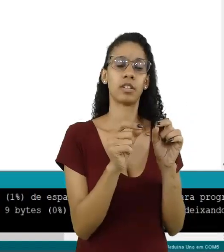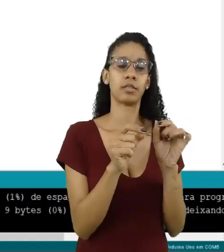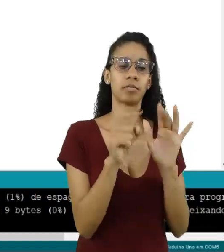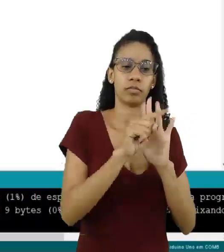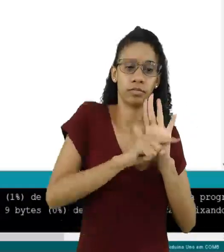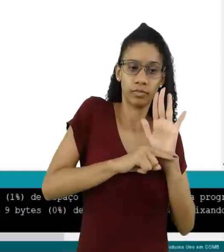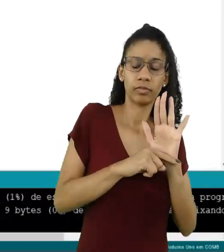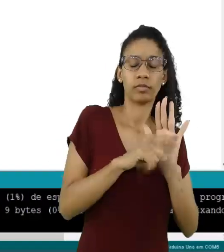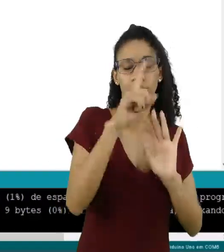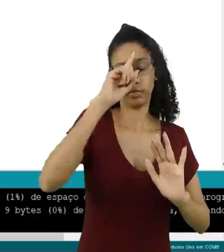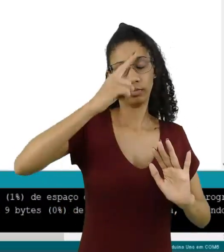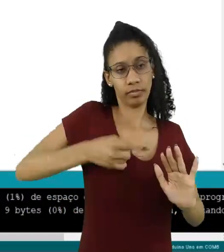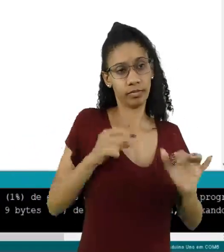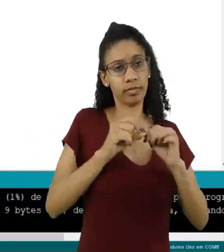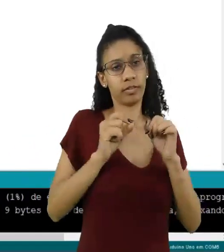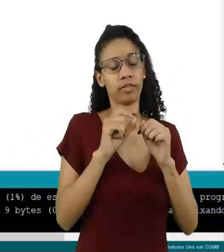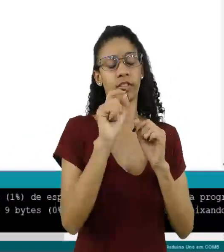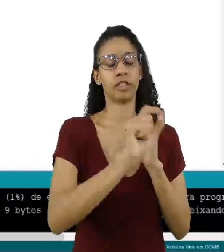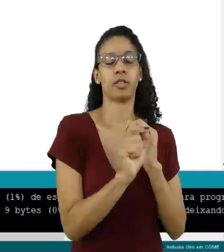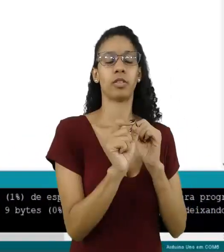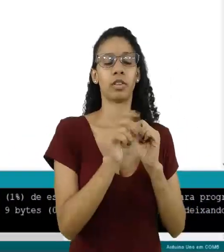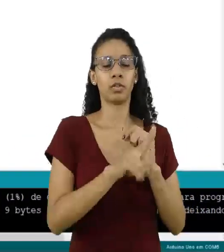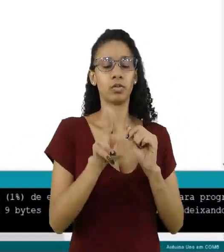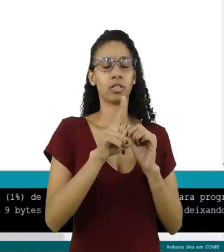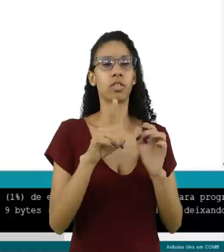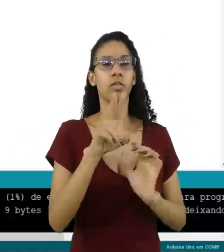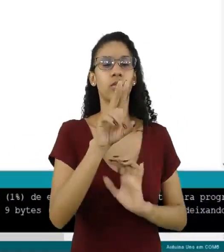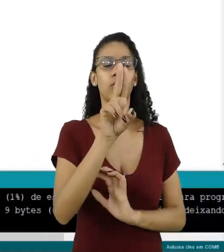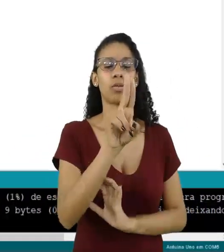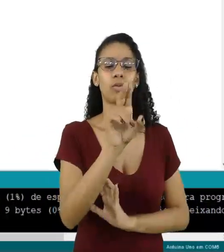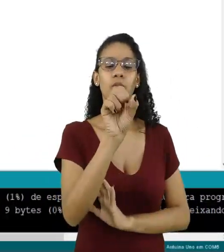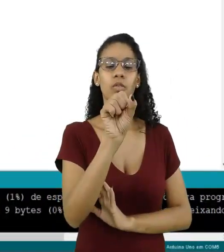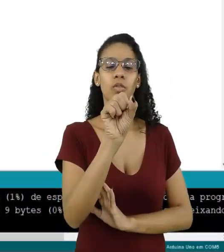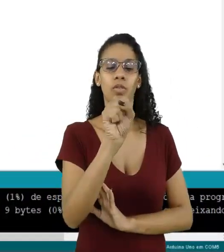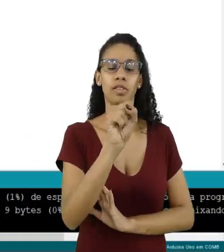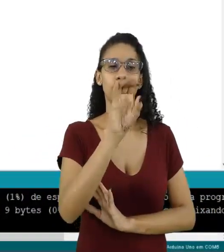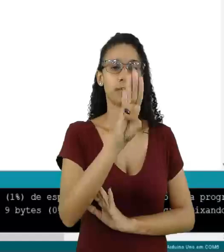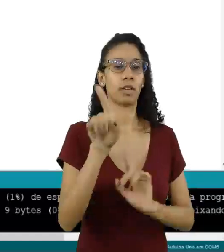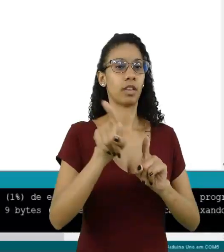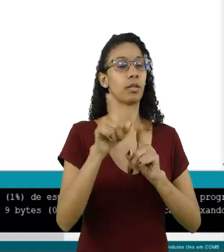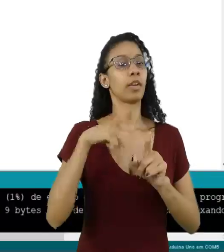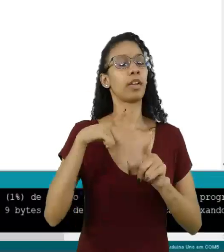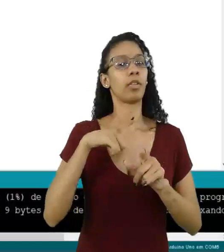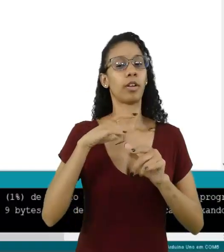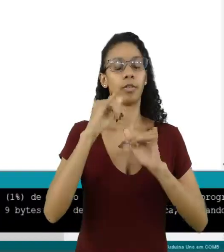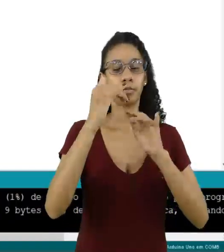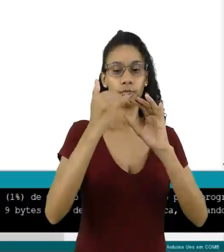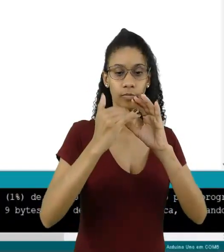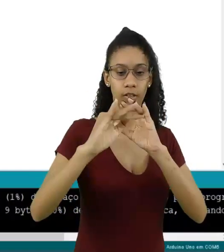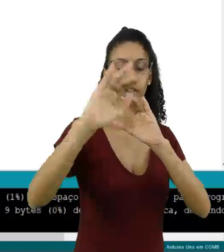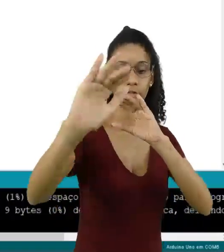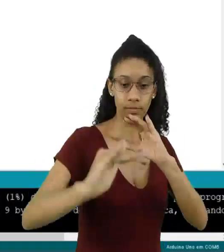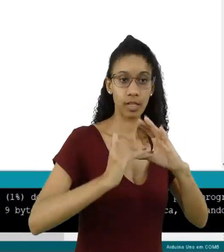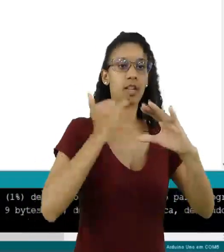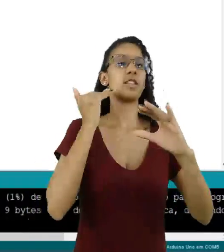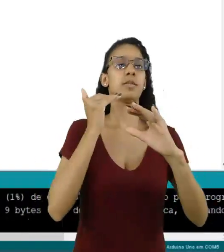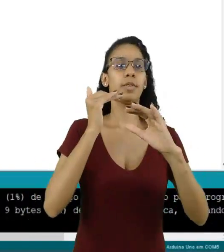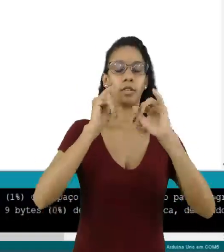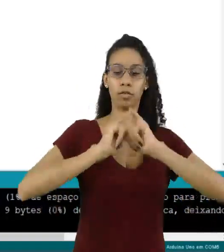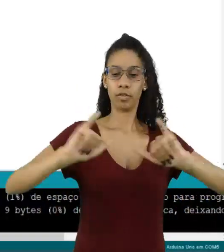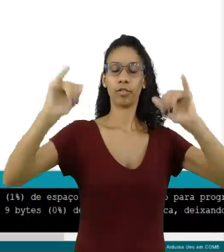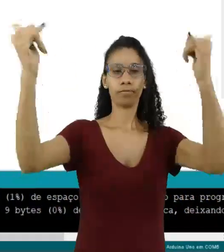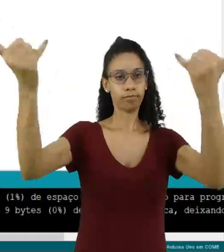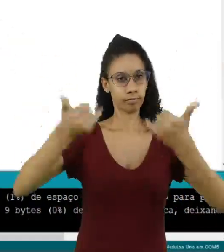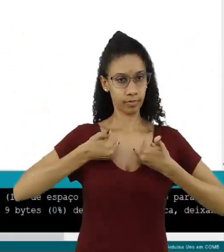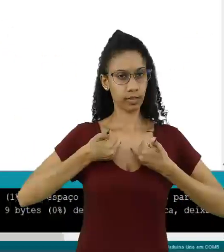lista de comandos que a gente envia para o Arduino via conexão USB, eu quero receber também informações do Arduino. Para